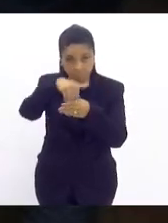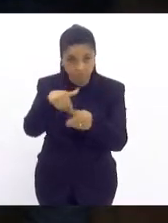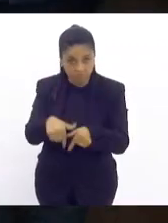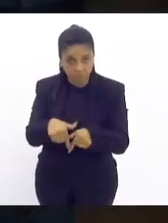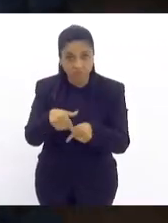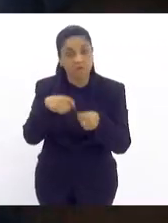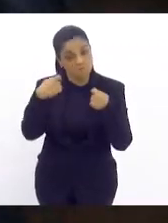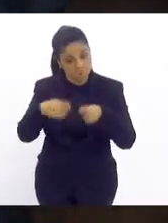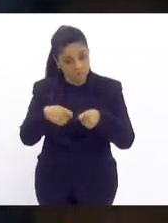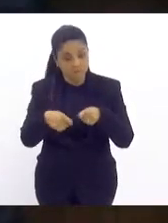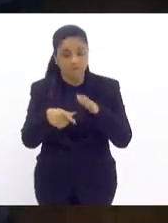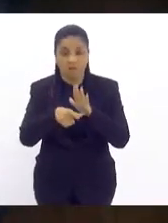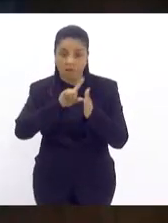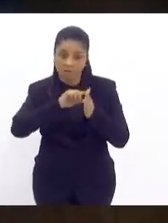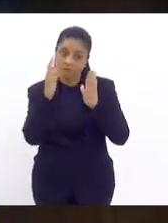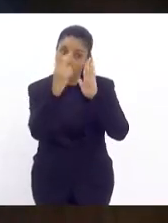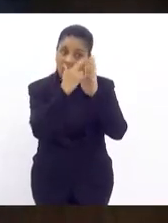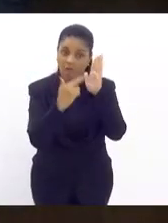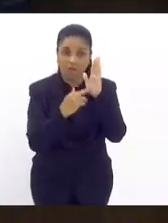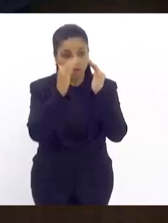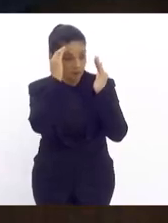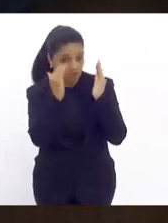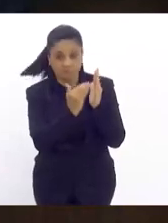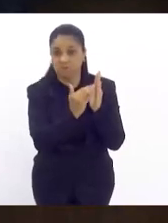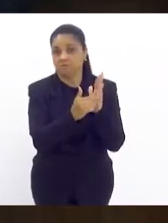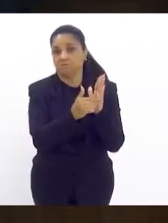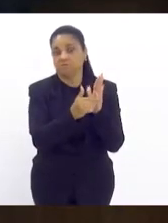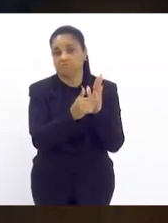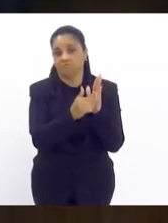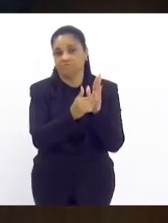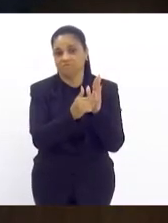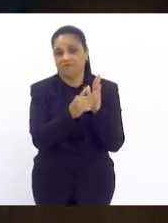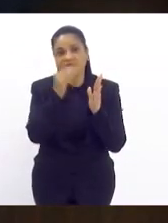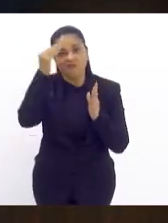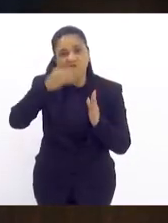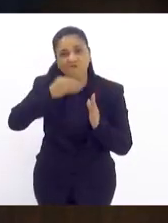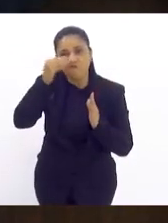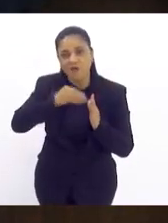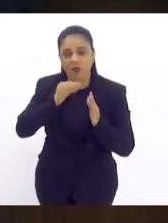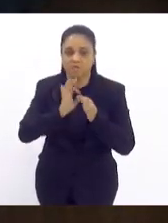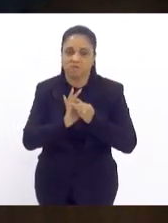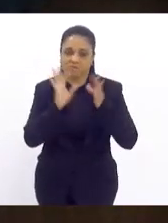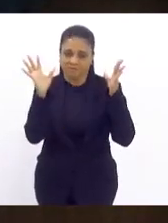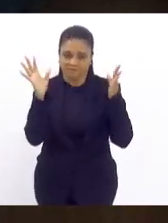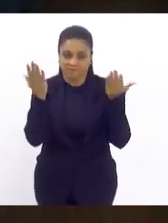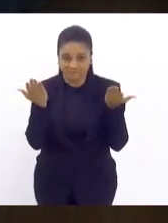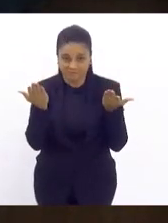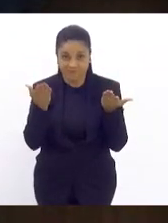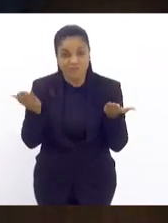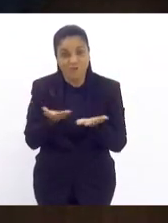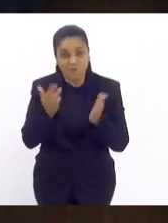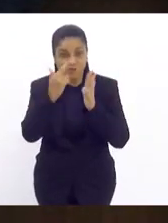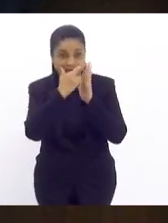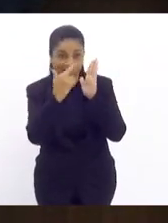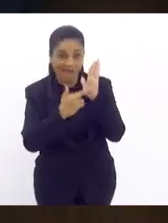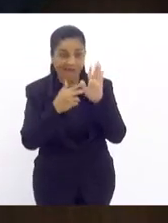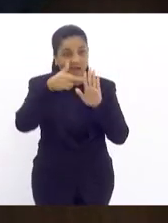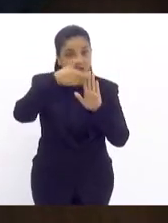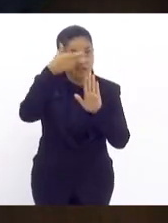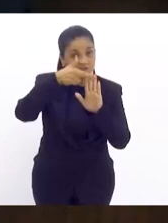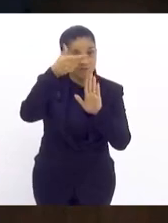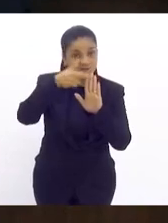respeitar a regras em vigor enfraquece a democracia e a regra que a gente tem hoje aqui no plenário é a resolução